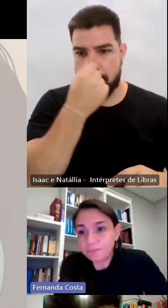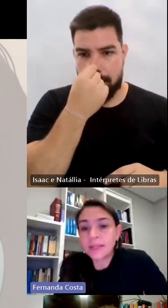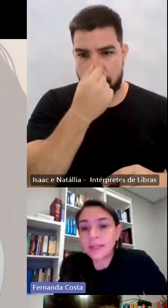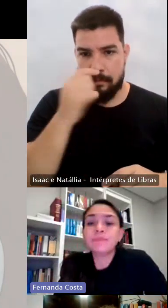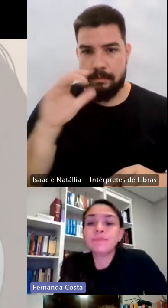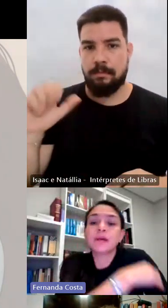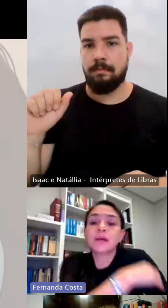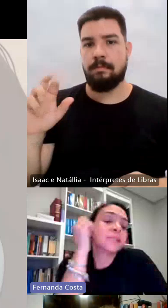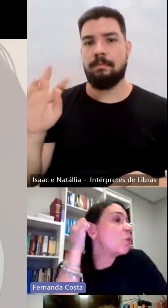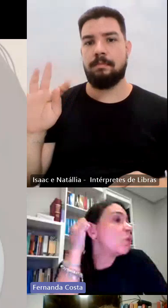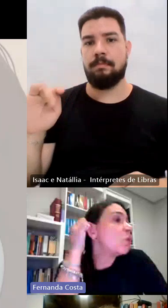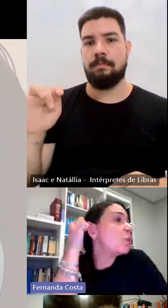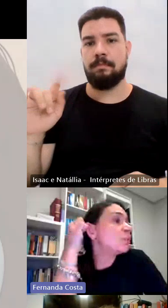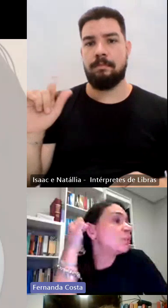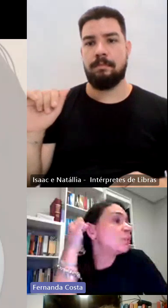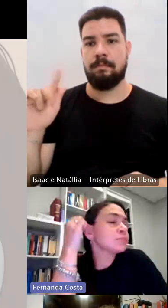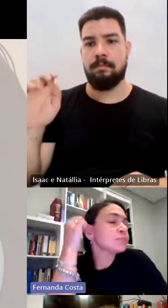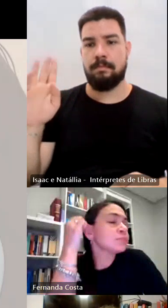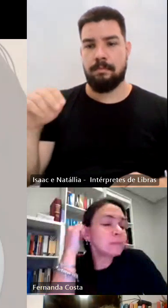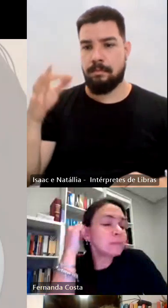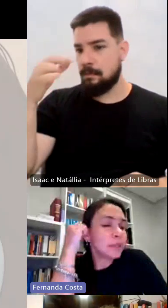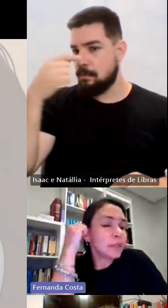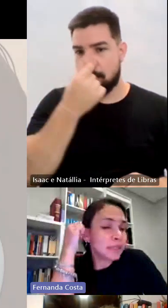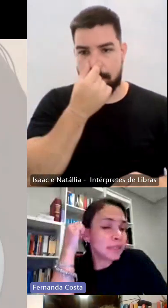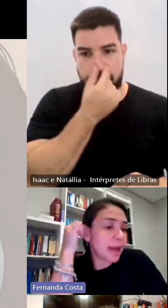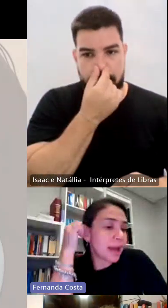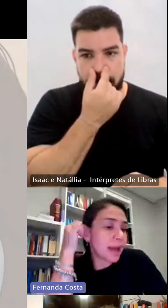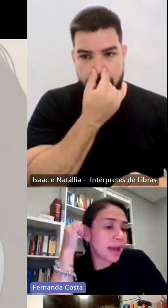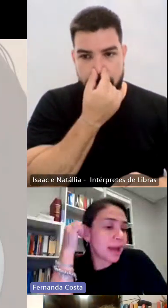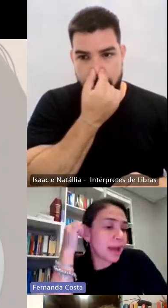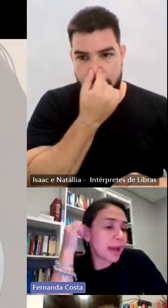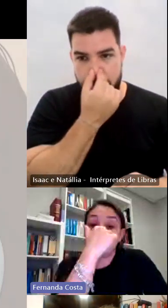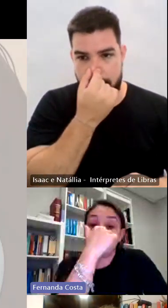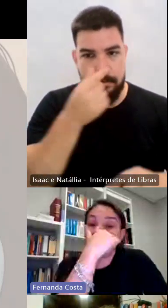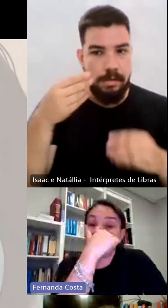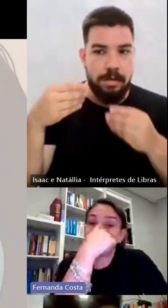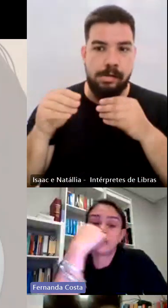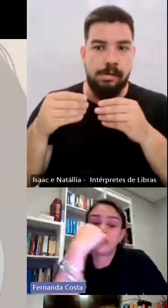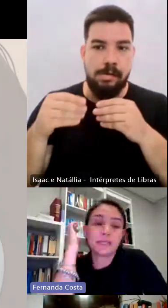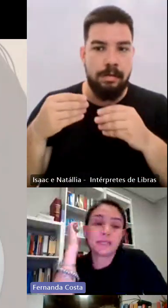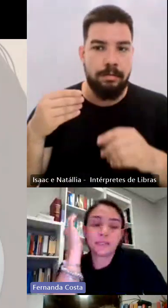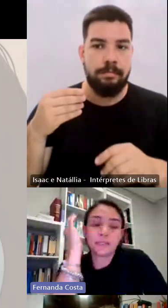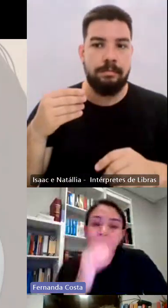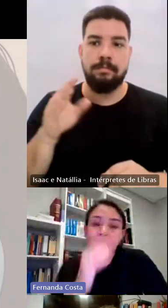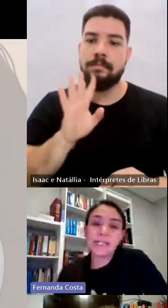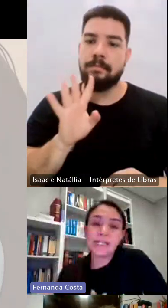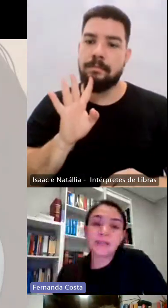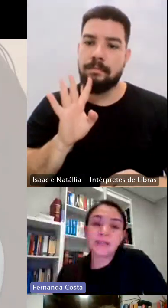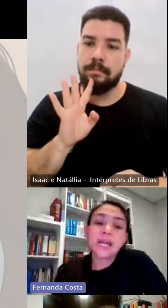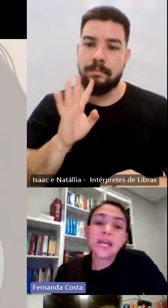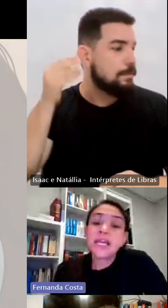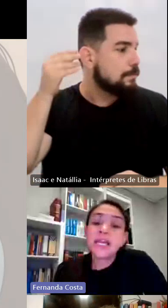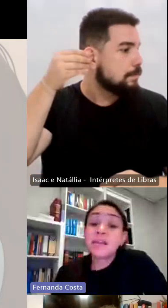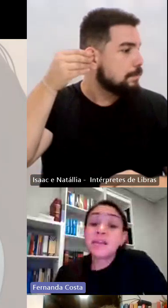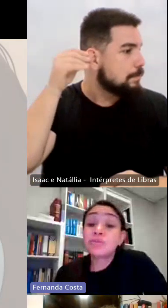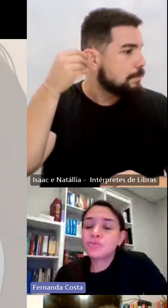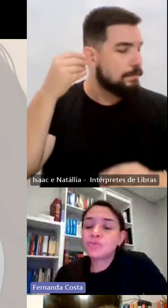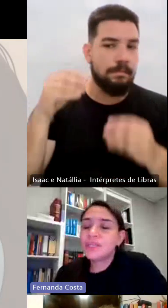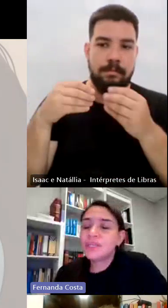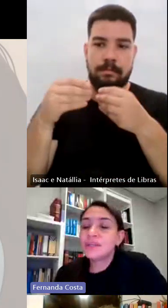cartilaginoso, né? Assim como essa parte aqui que a gente consegue pegar da orelha externa. E